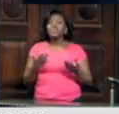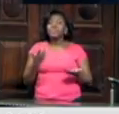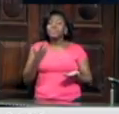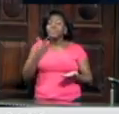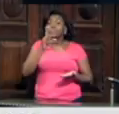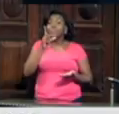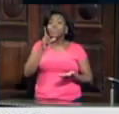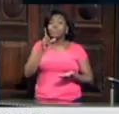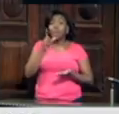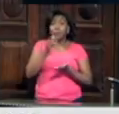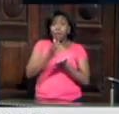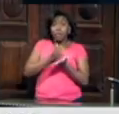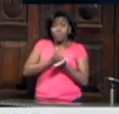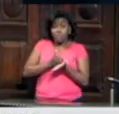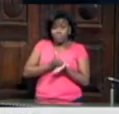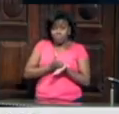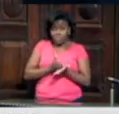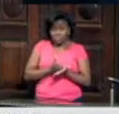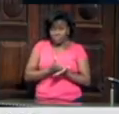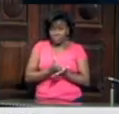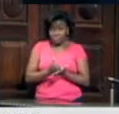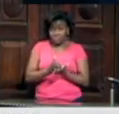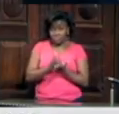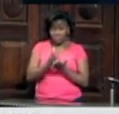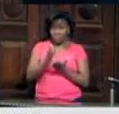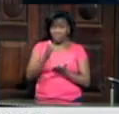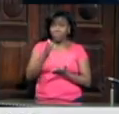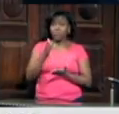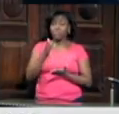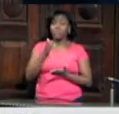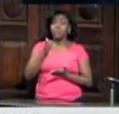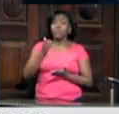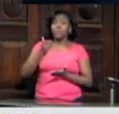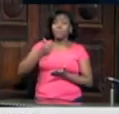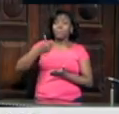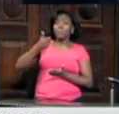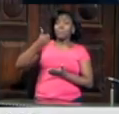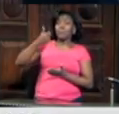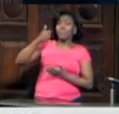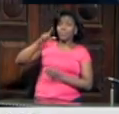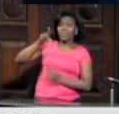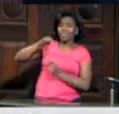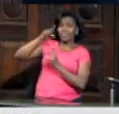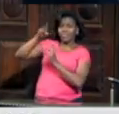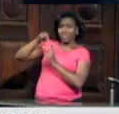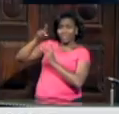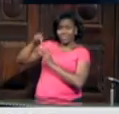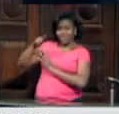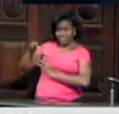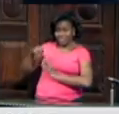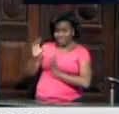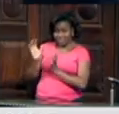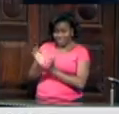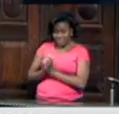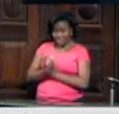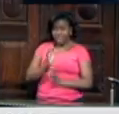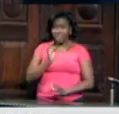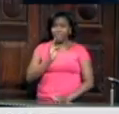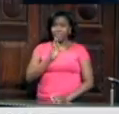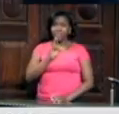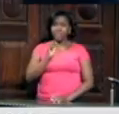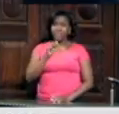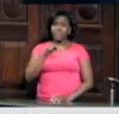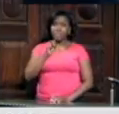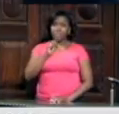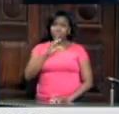isso começou com um dos primeiros eleitos para a Academia Brasileira, Francisco de Castro,